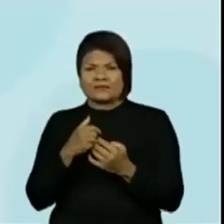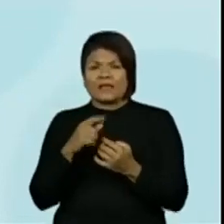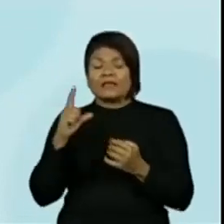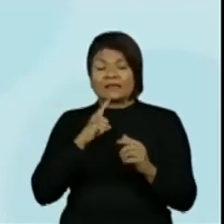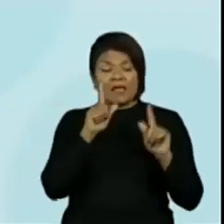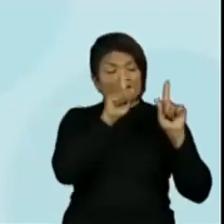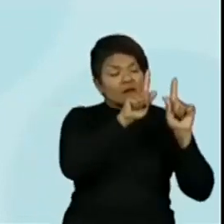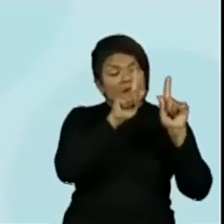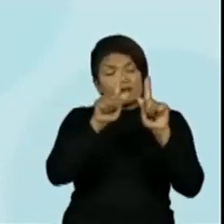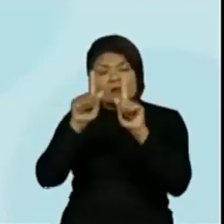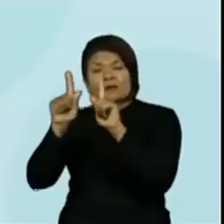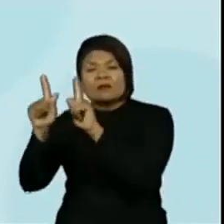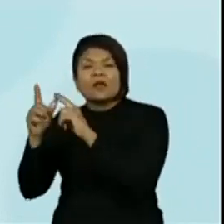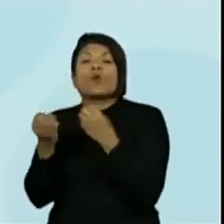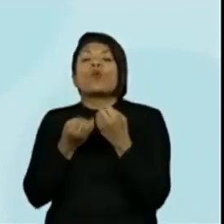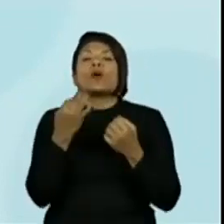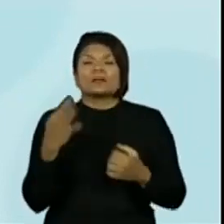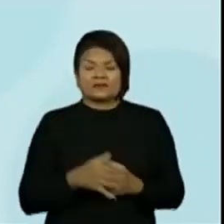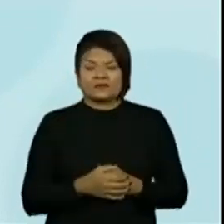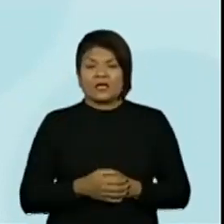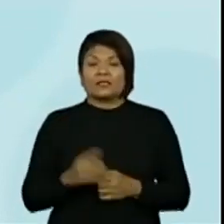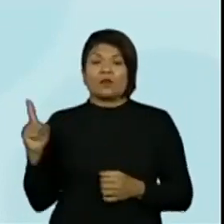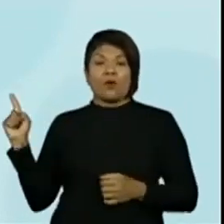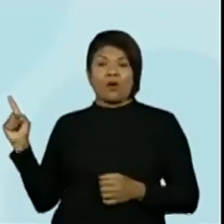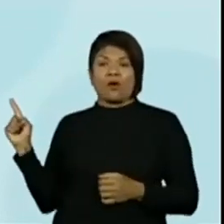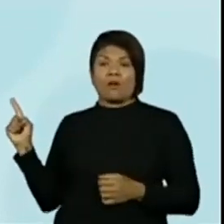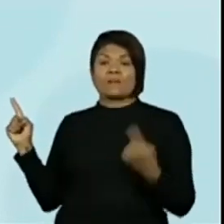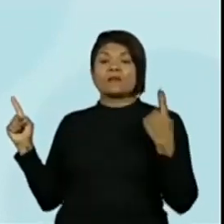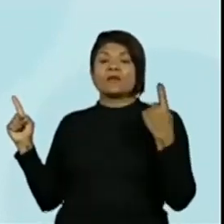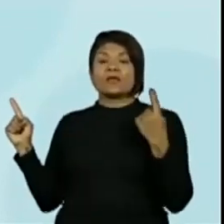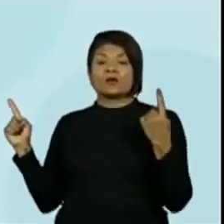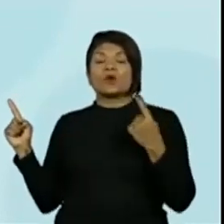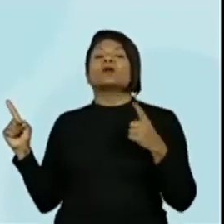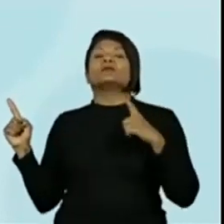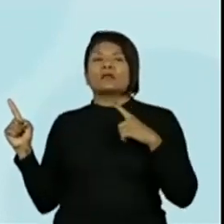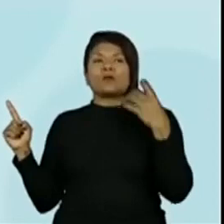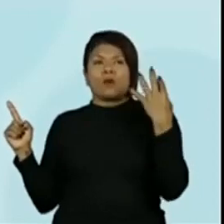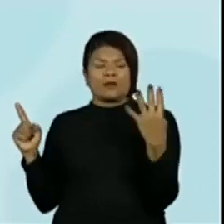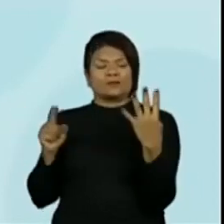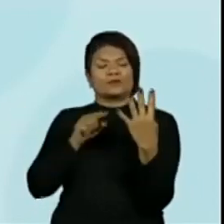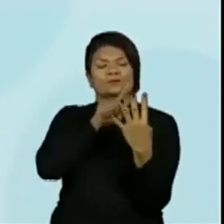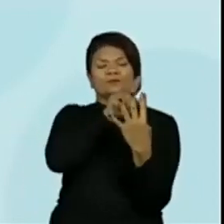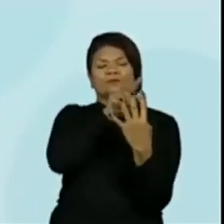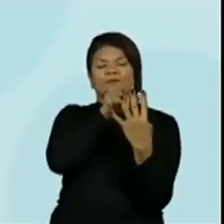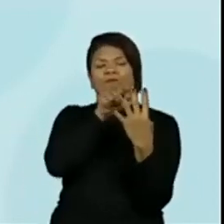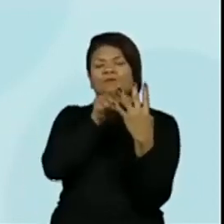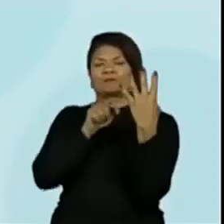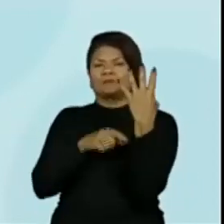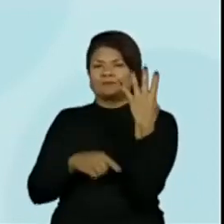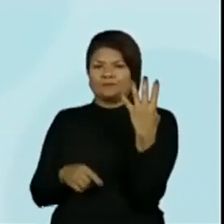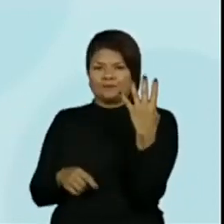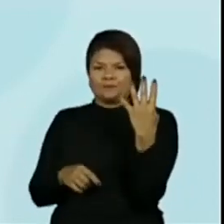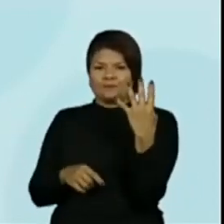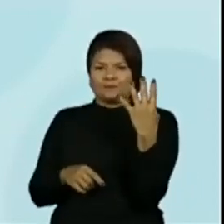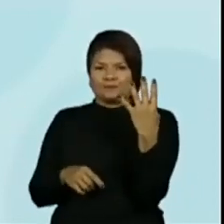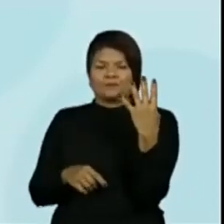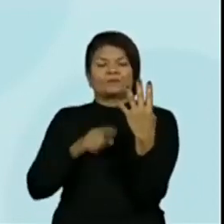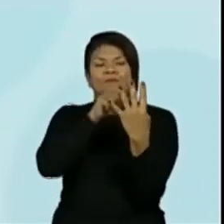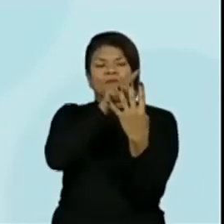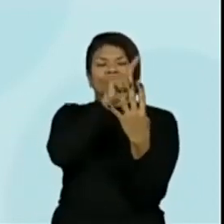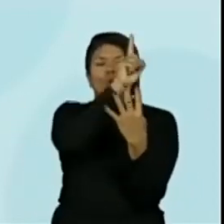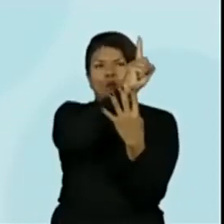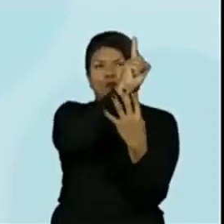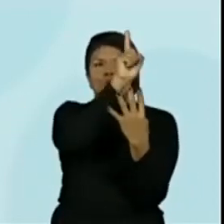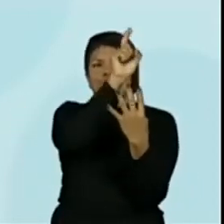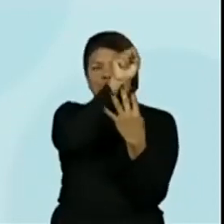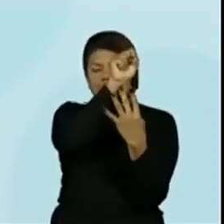numerais, né? Nesse primeiro, olha, eu tenho 4 algarismos, vou trocar por vermelho. Eu tenho 4